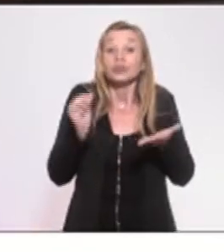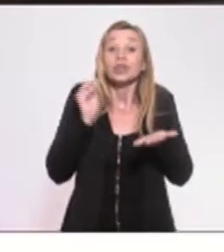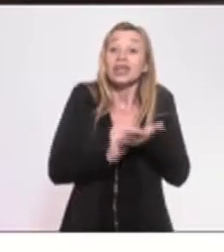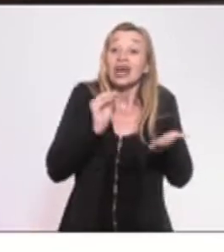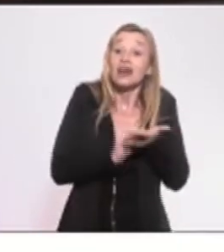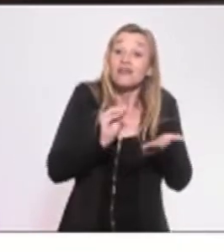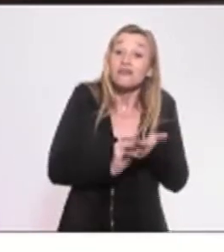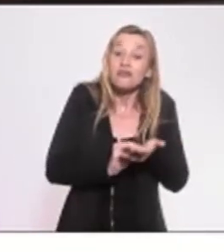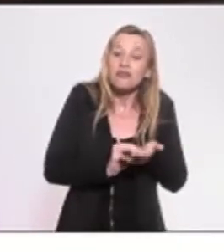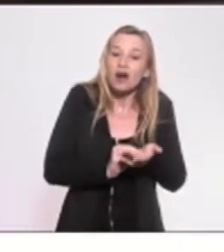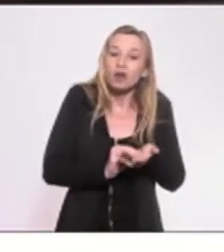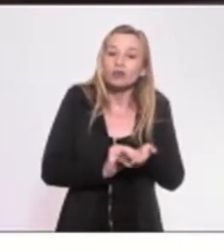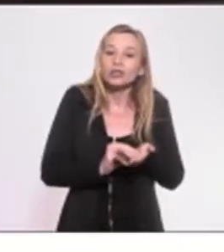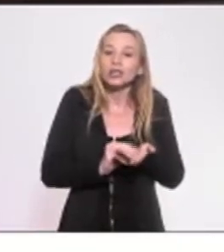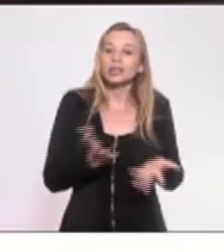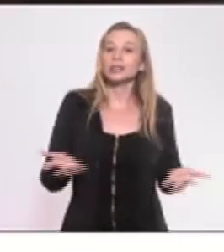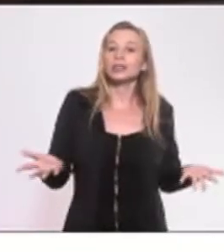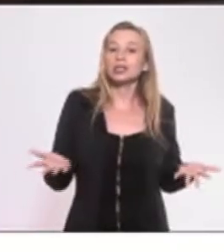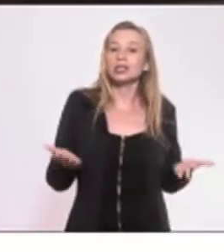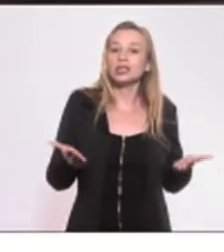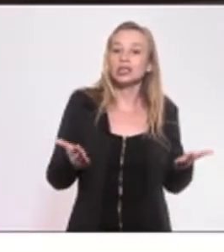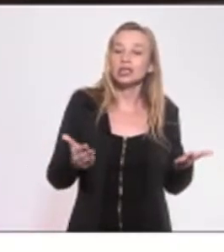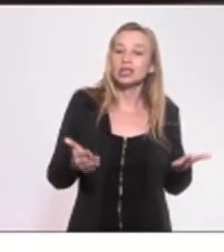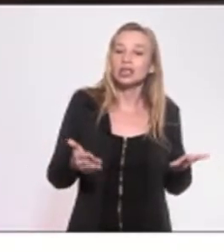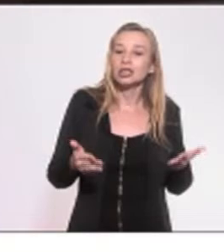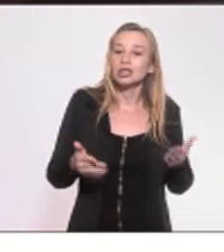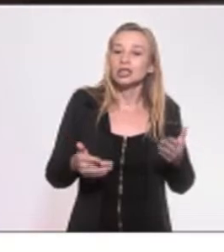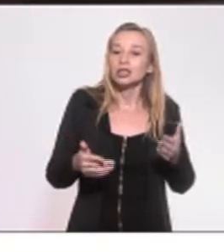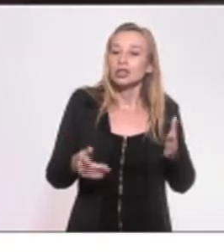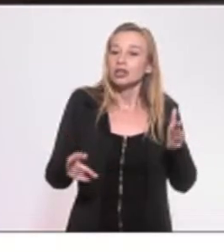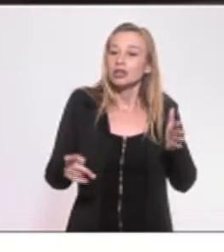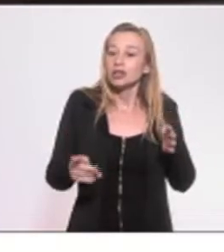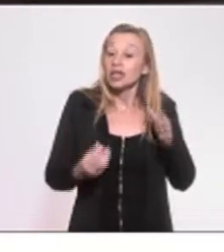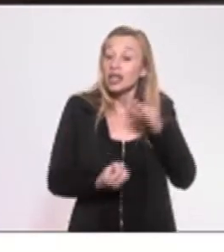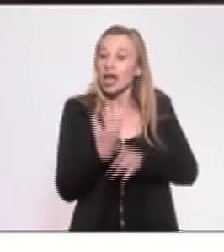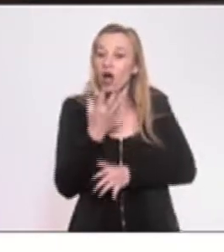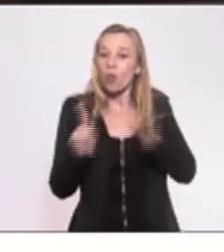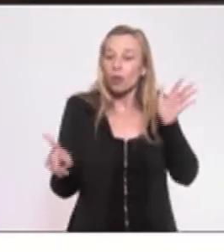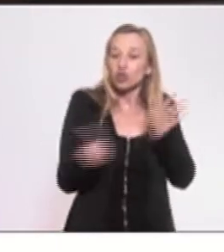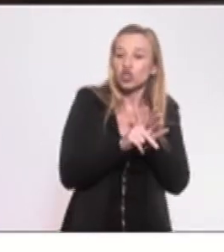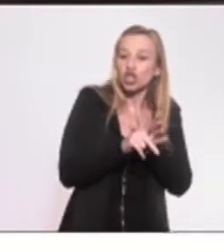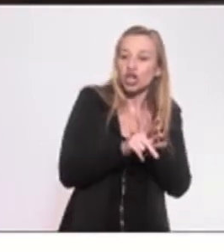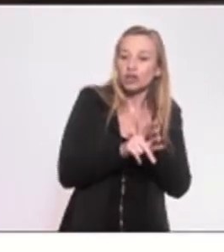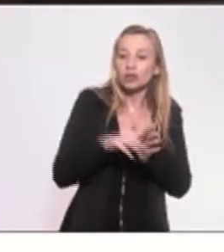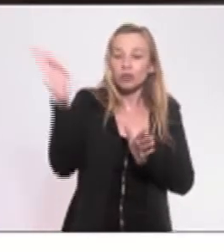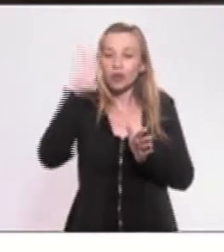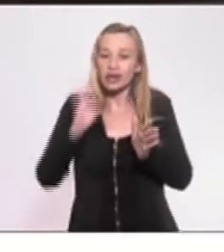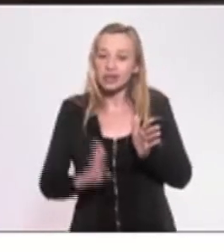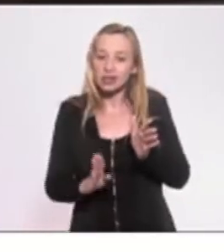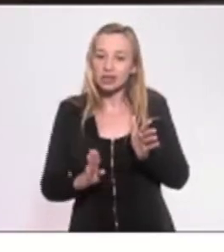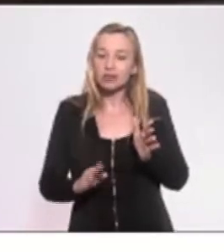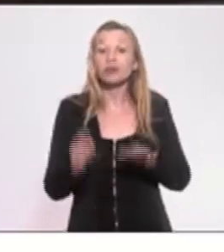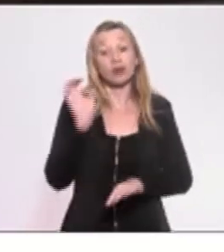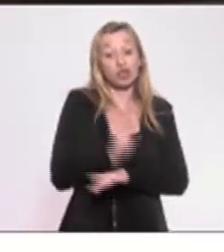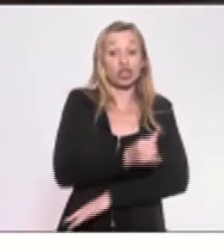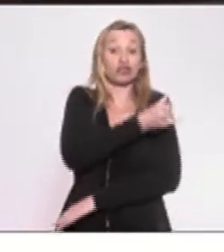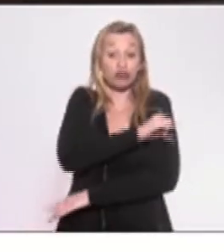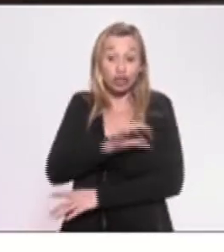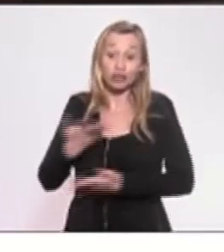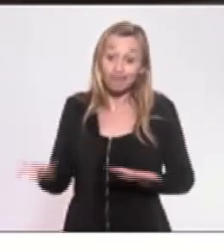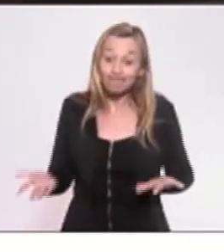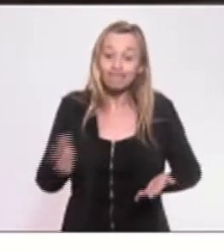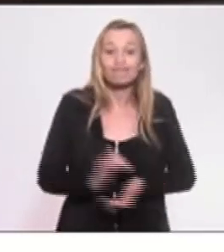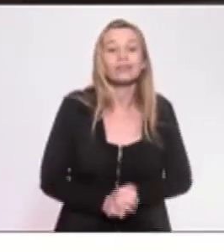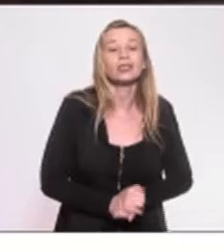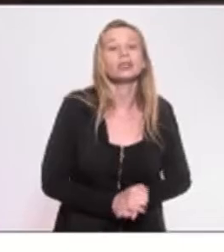de unidade e perspectiva de um projeto para o Brasil e para o Estado do Rio de Janeiro. Então,